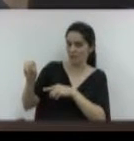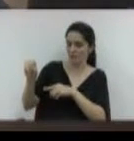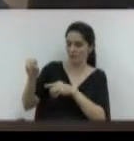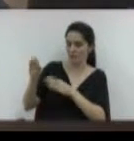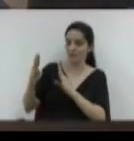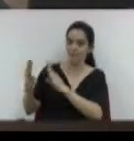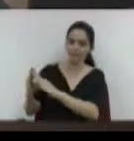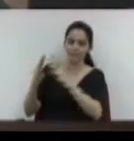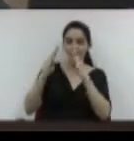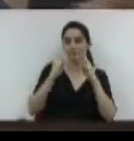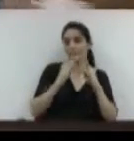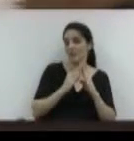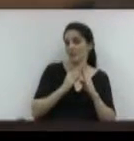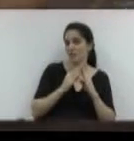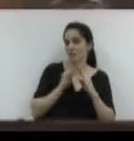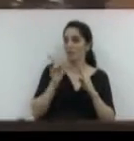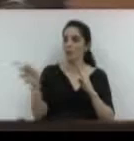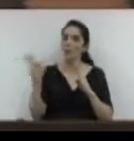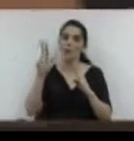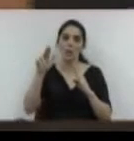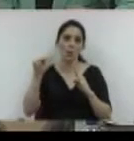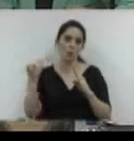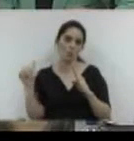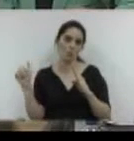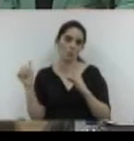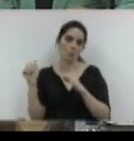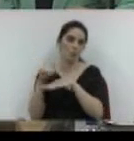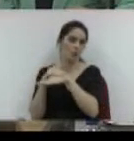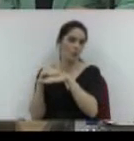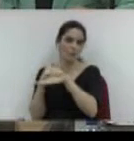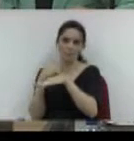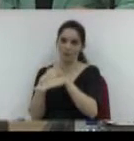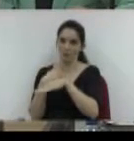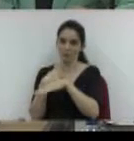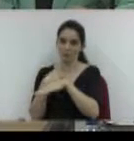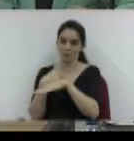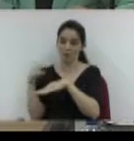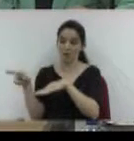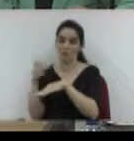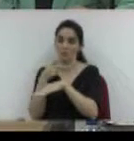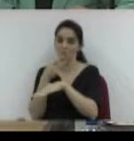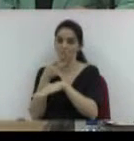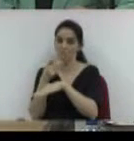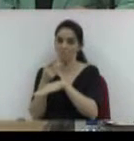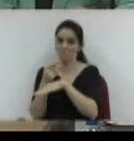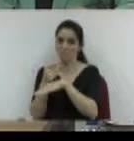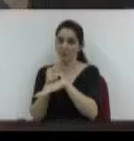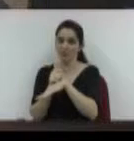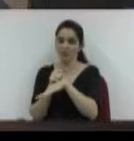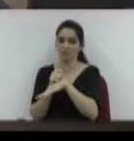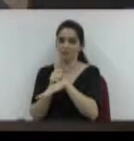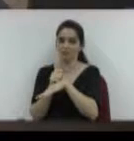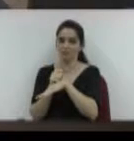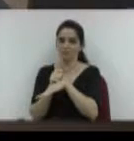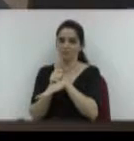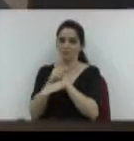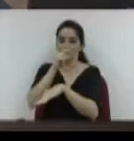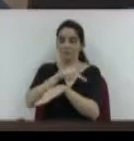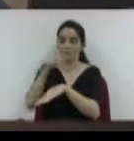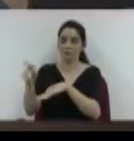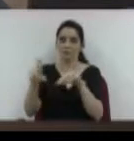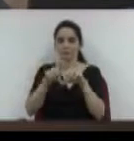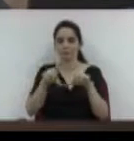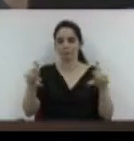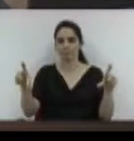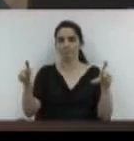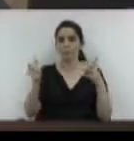meu. Ele nunca entra para conversar comigo. Ele diz ser o presidente do partido, entendeu? E não está tendo